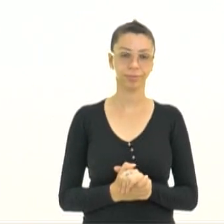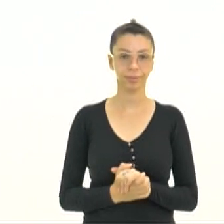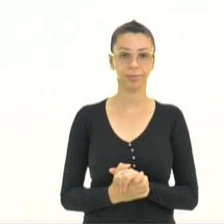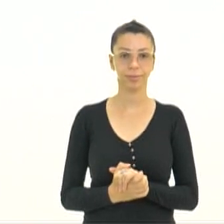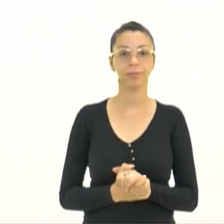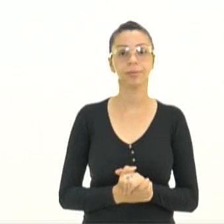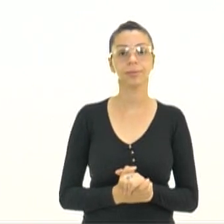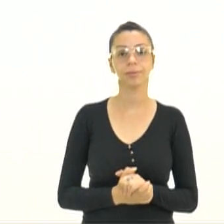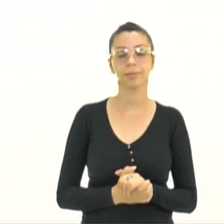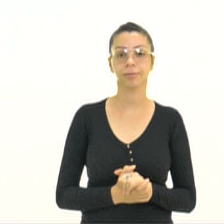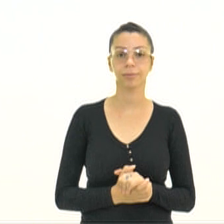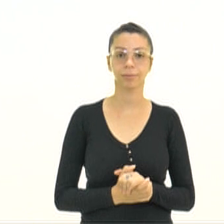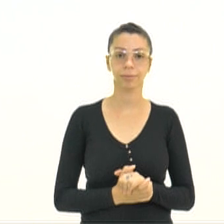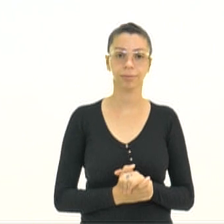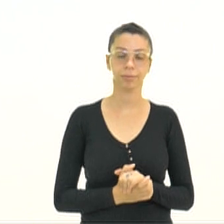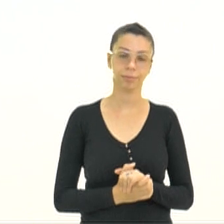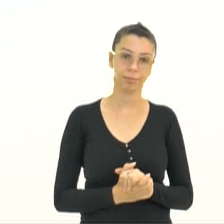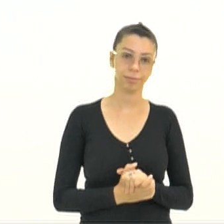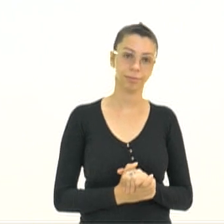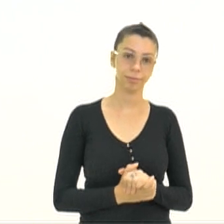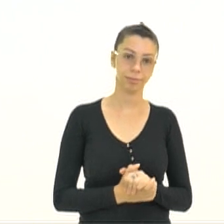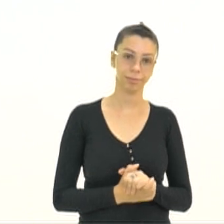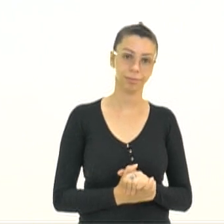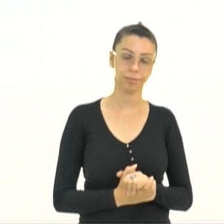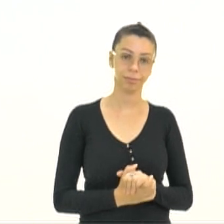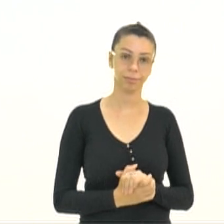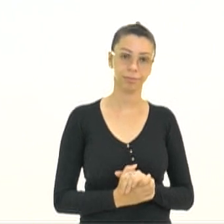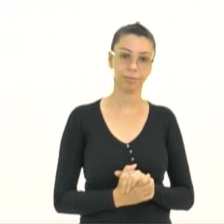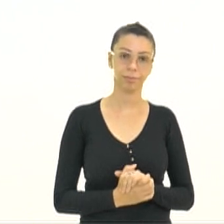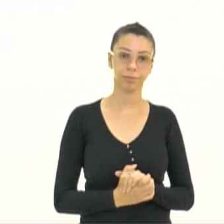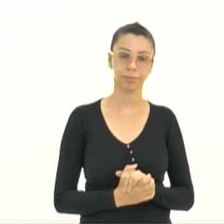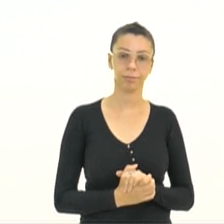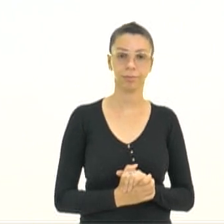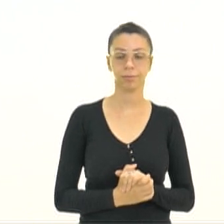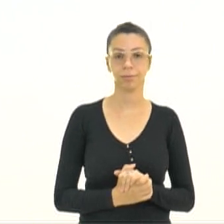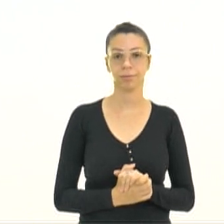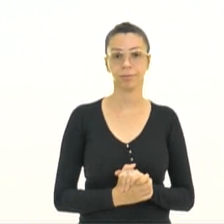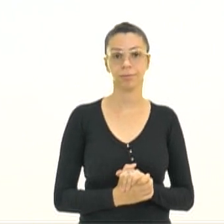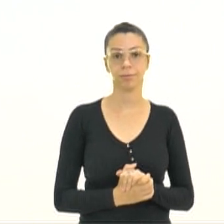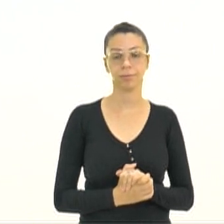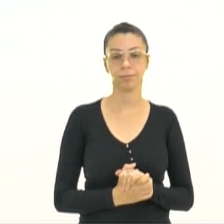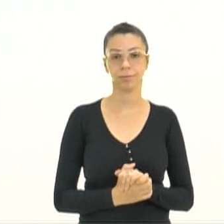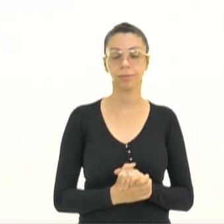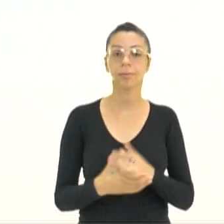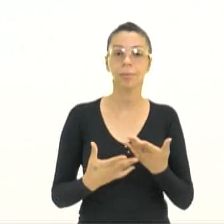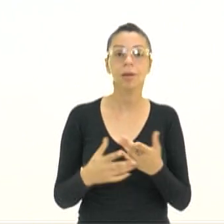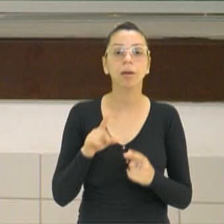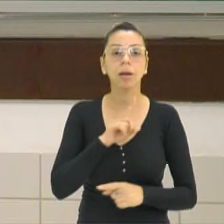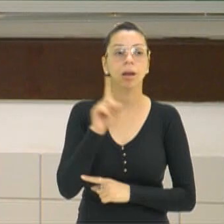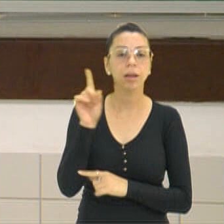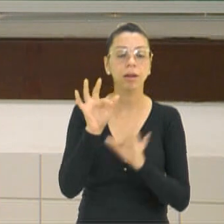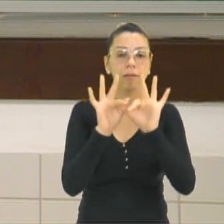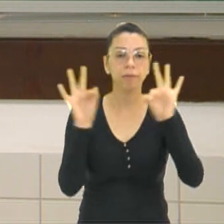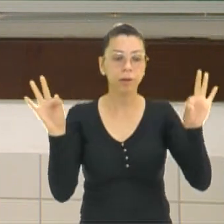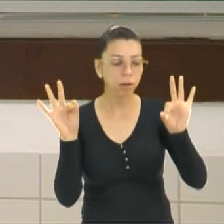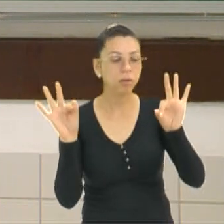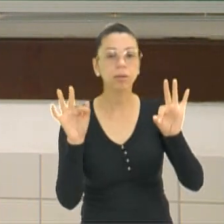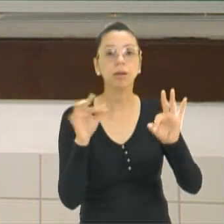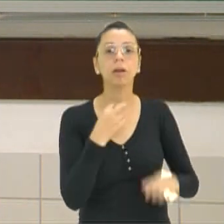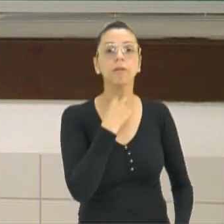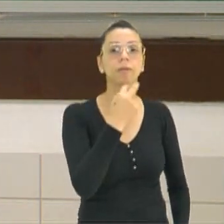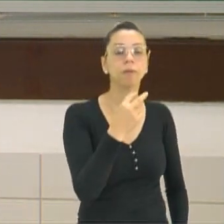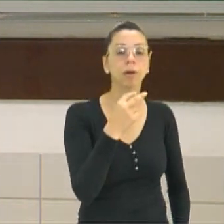not trapped. Esta frase, ela tá voz ativa, voz passiva. Nossa, como a gente falou sobre voz passiva, né? Na